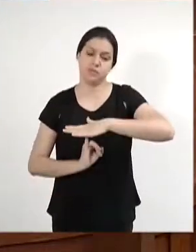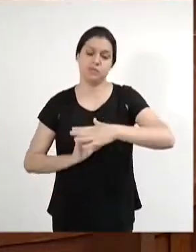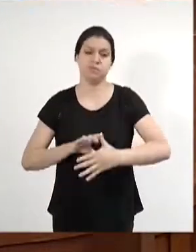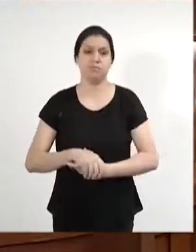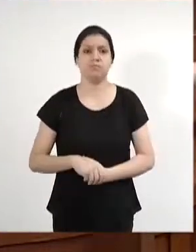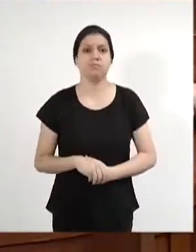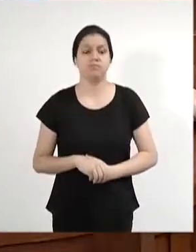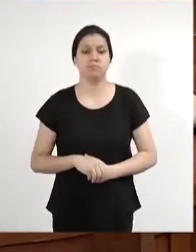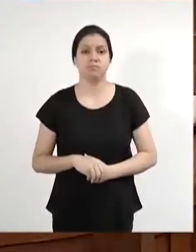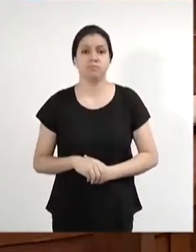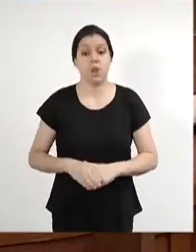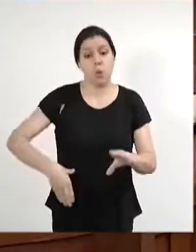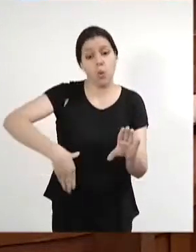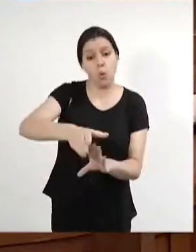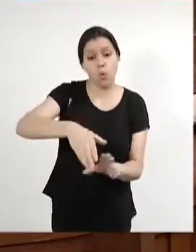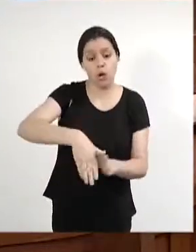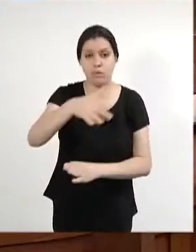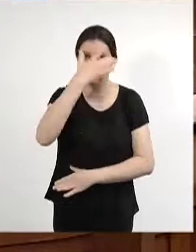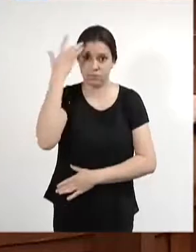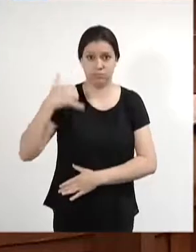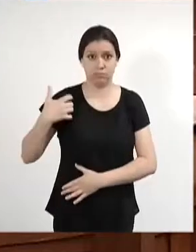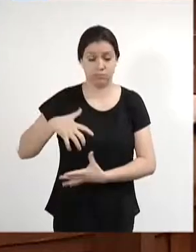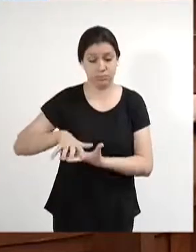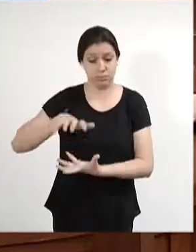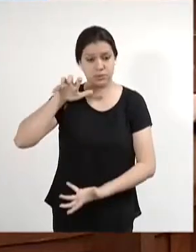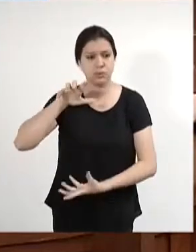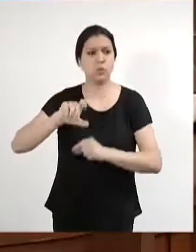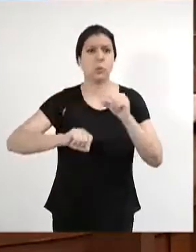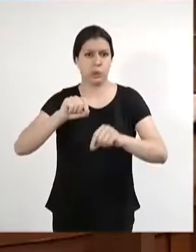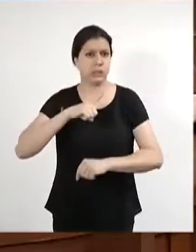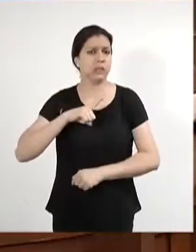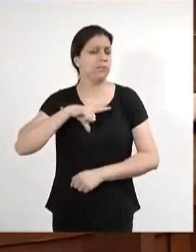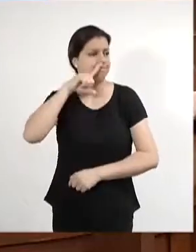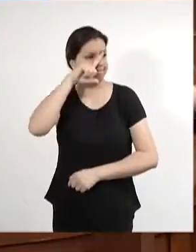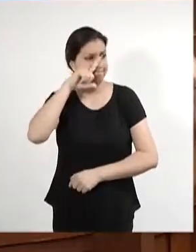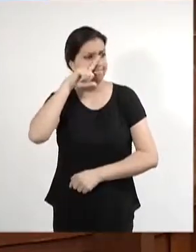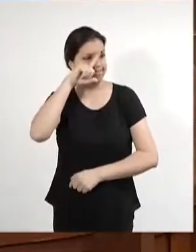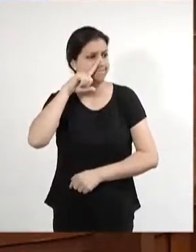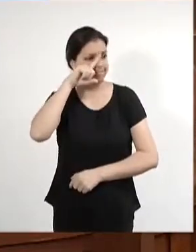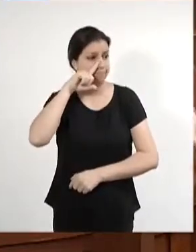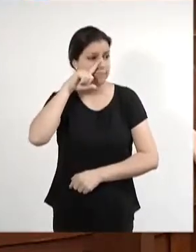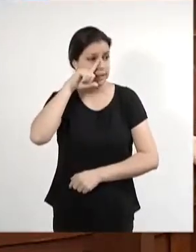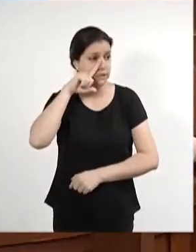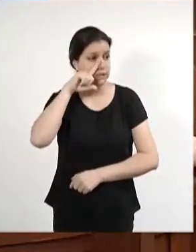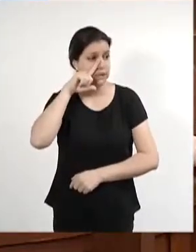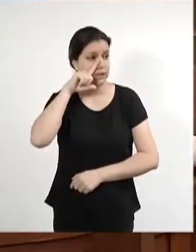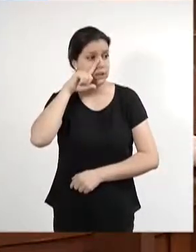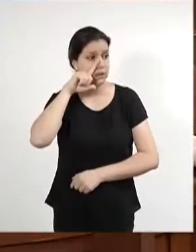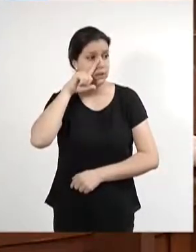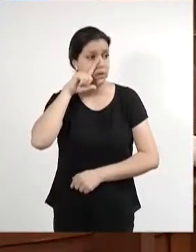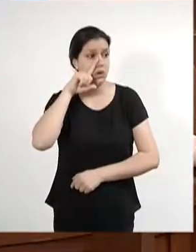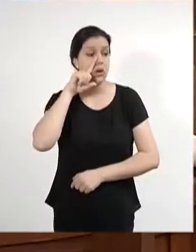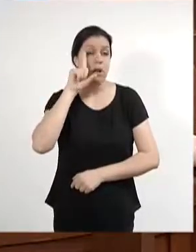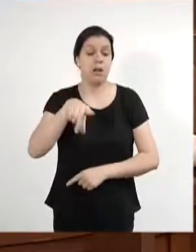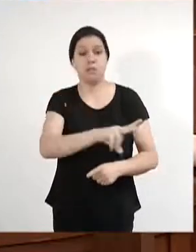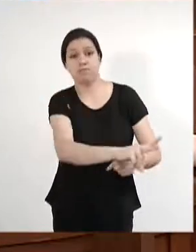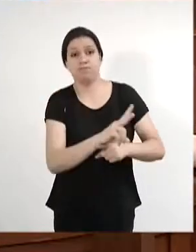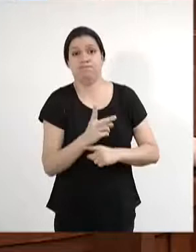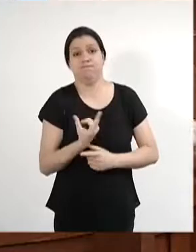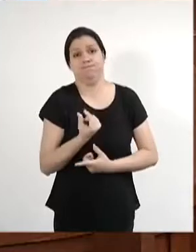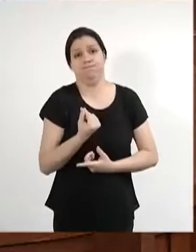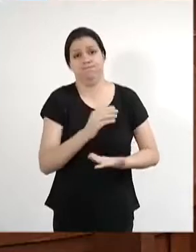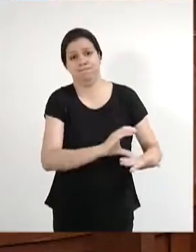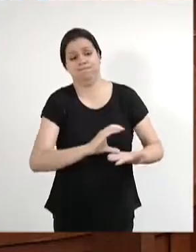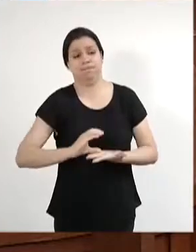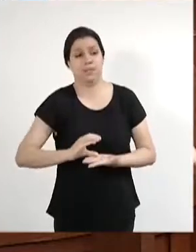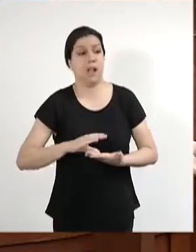para orientar a pessoa idosa do perigo que é pegar recursos financeiros. Muitas vezes o